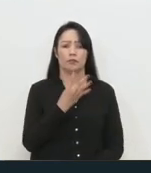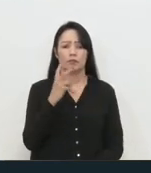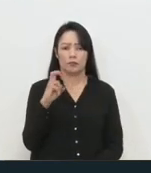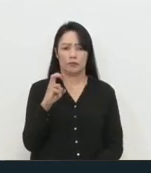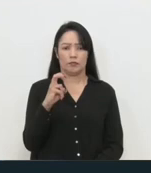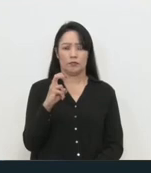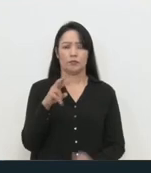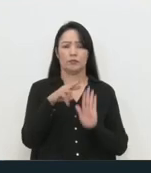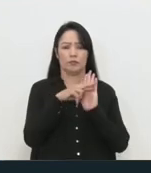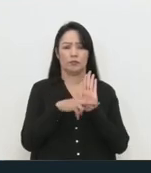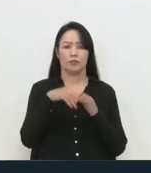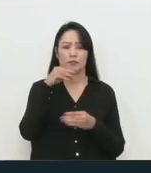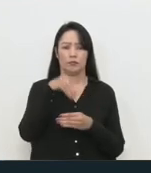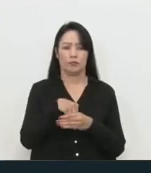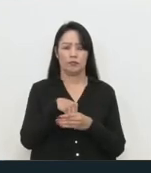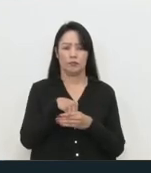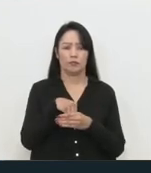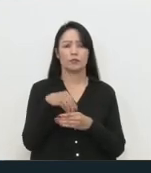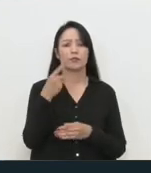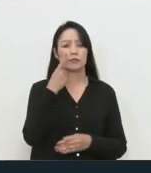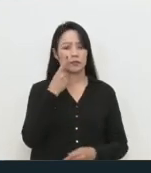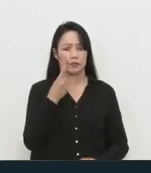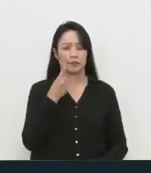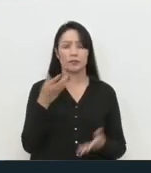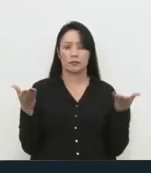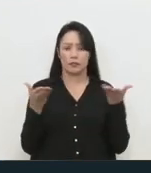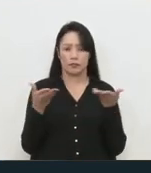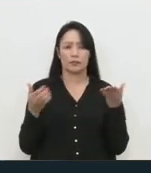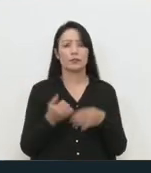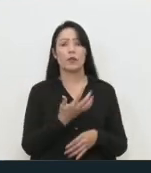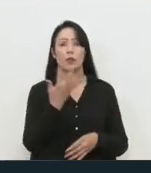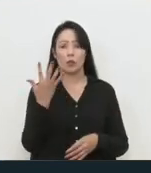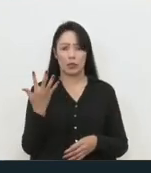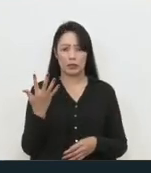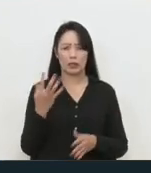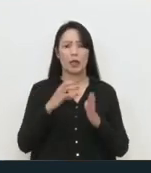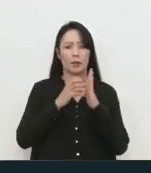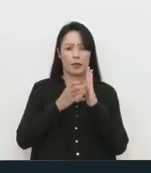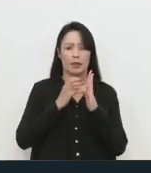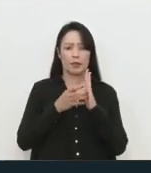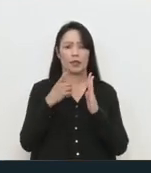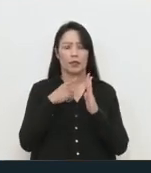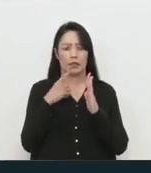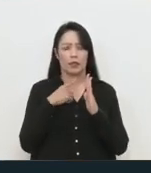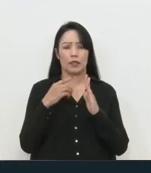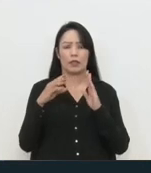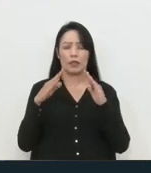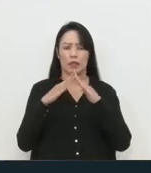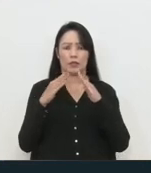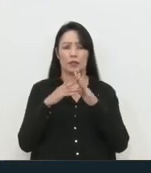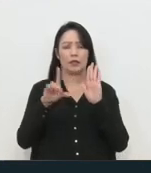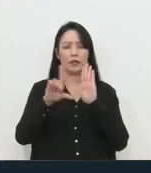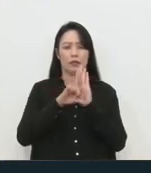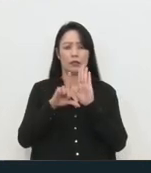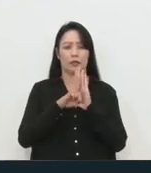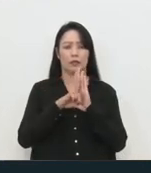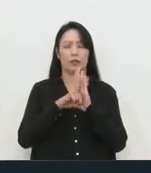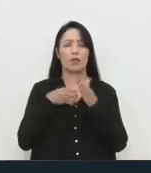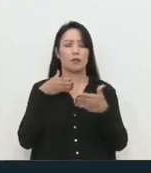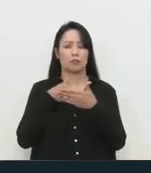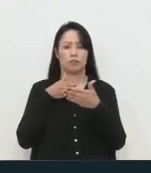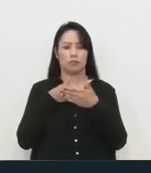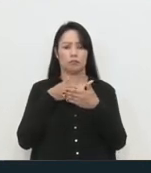Interno tendo em vista atual proporcionalidade partidária registrada nesta casa de leis e os impedimentos